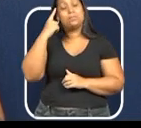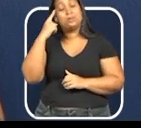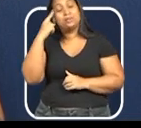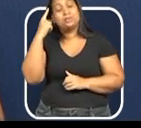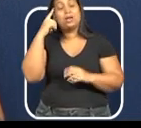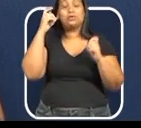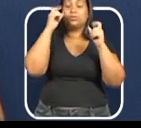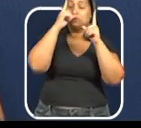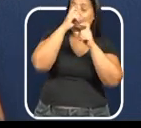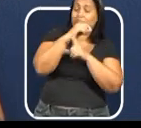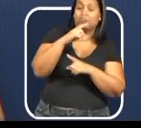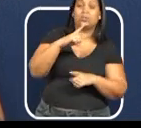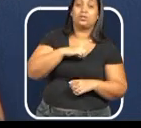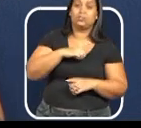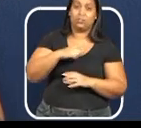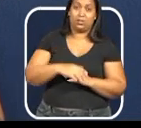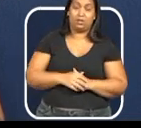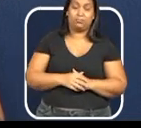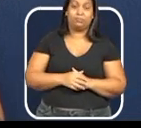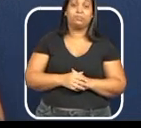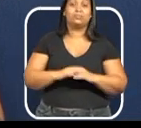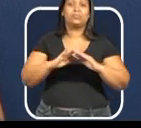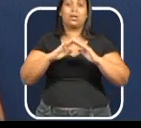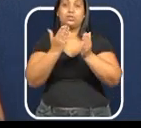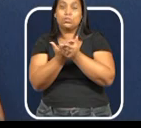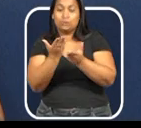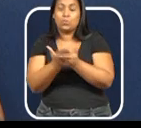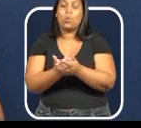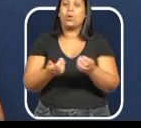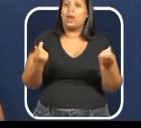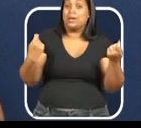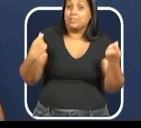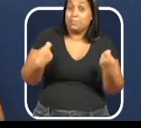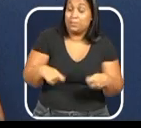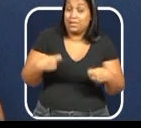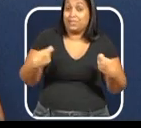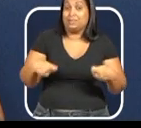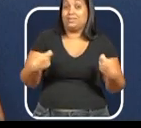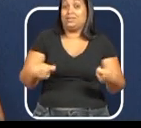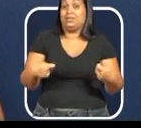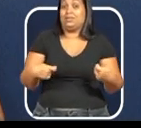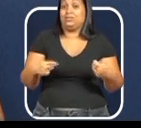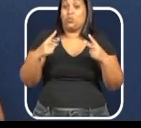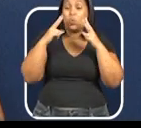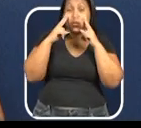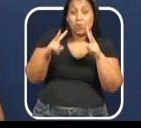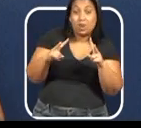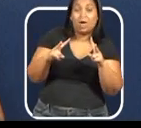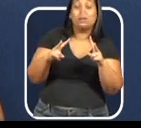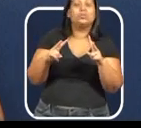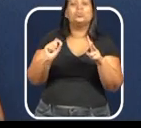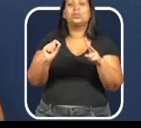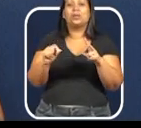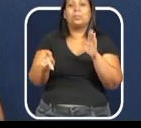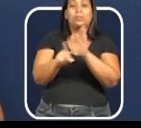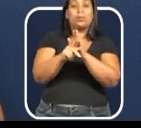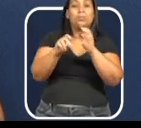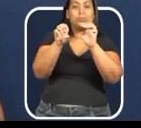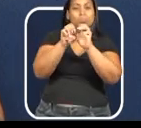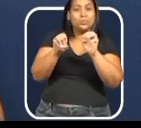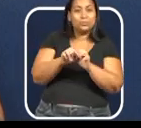nas dificuldades que se tenha. As escolas, elas precisam ser olhadas, inclusive do ponto de vista de